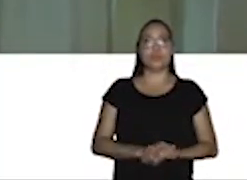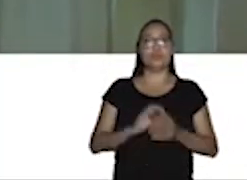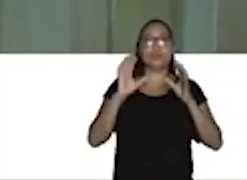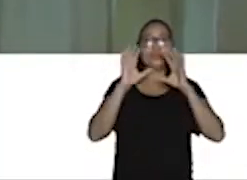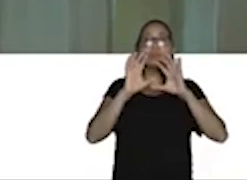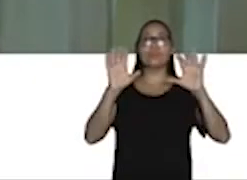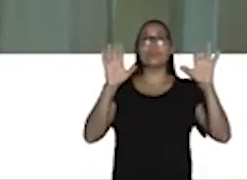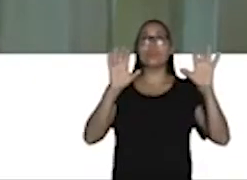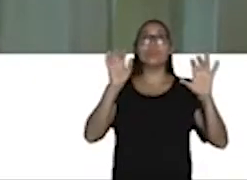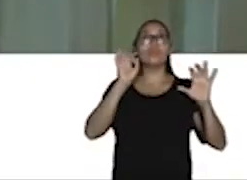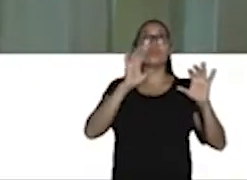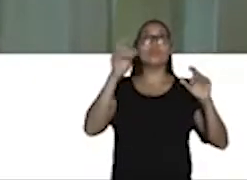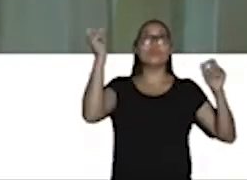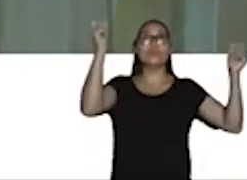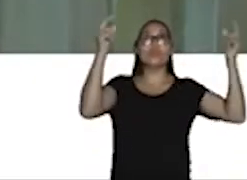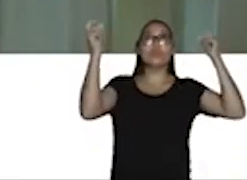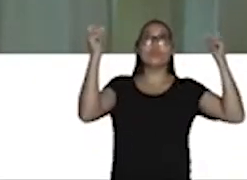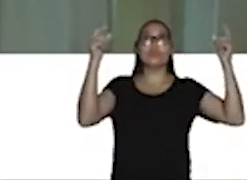no céu só estrela.